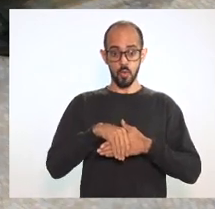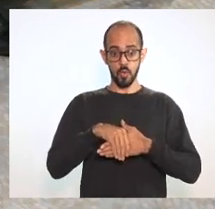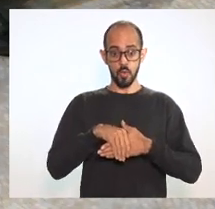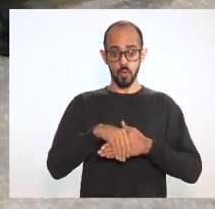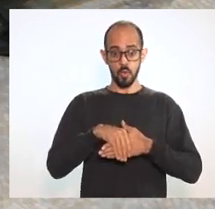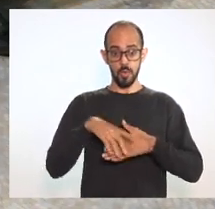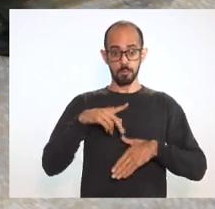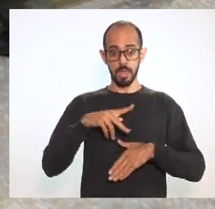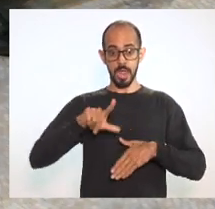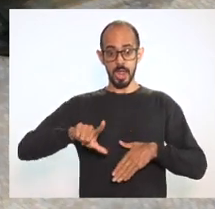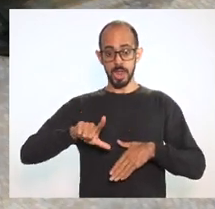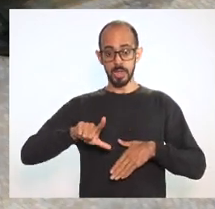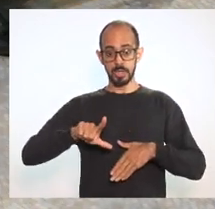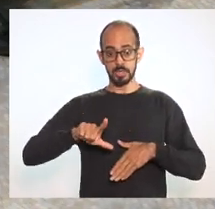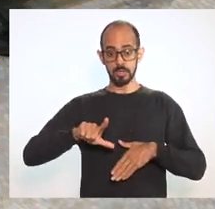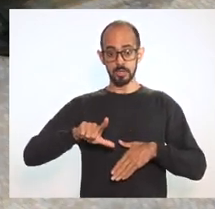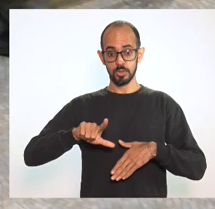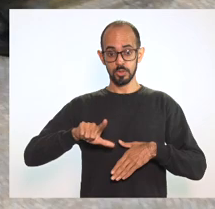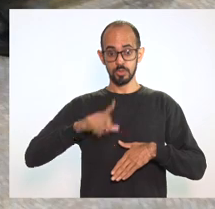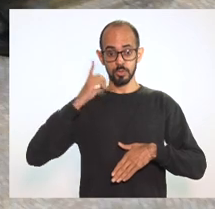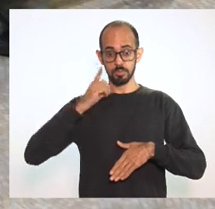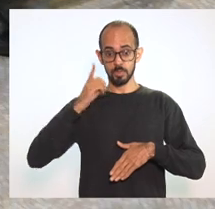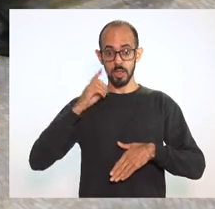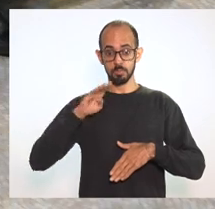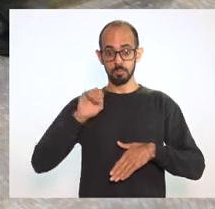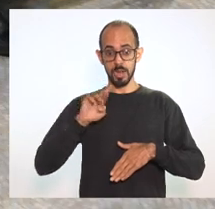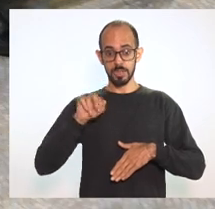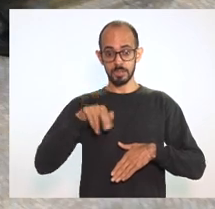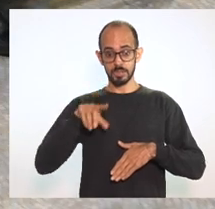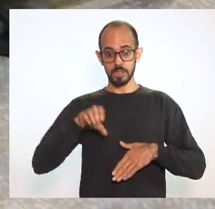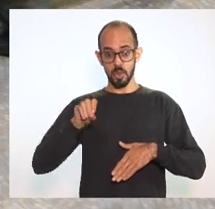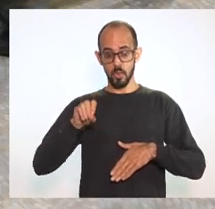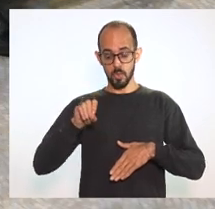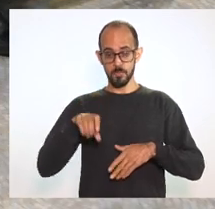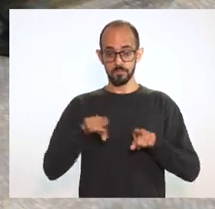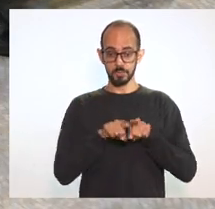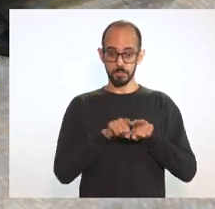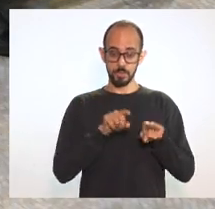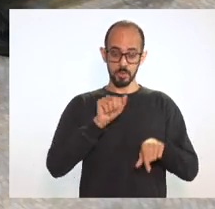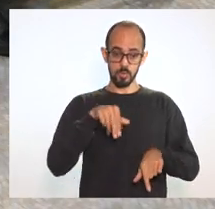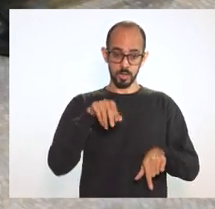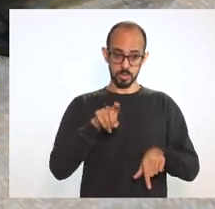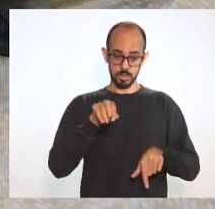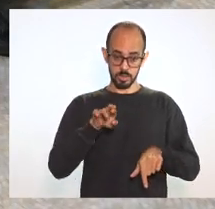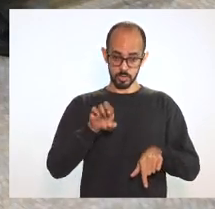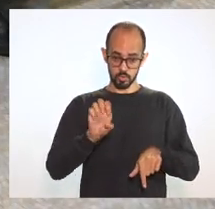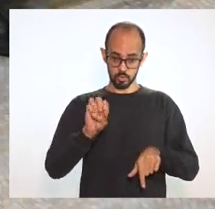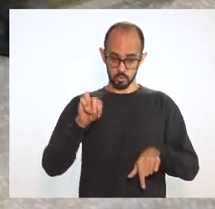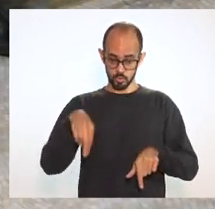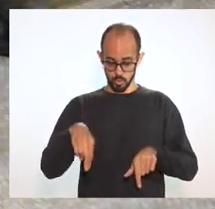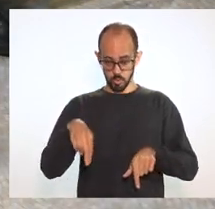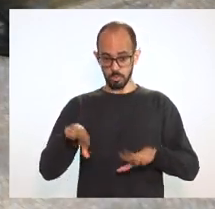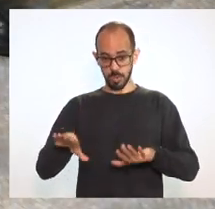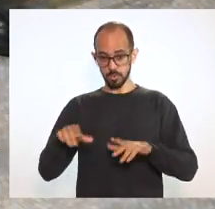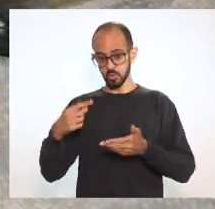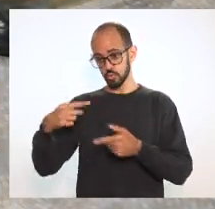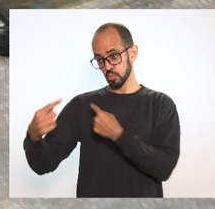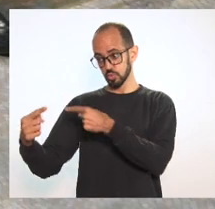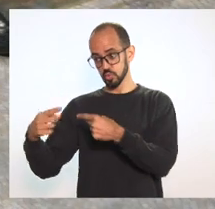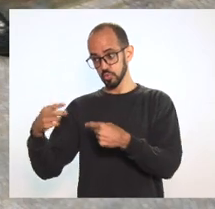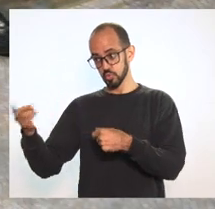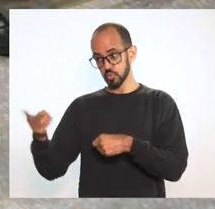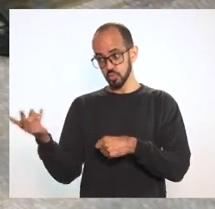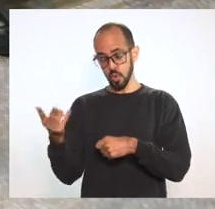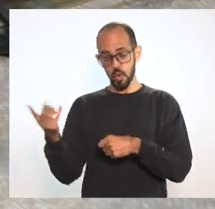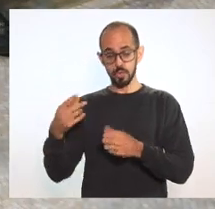um combinado de que ambos seriam autores de um mesmo projeto. Mas, sendo assim, presidente, eu quero corroborar com